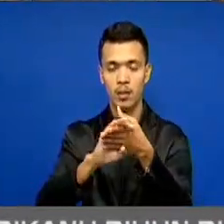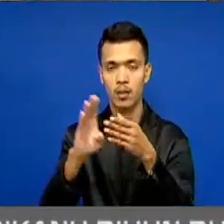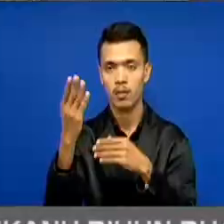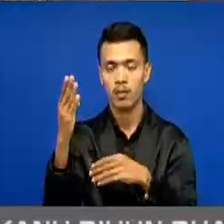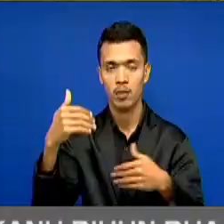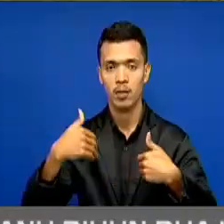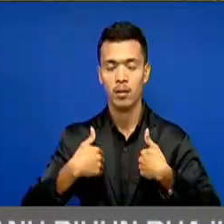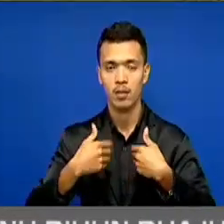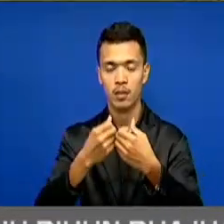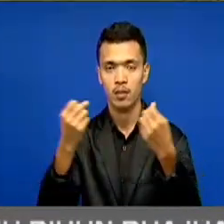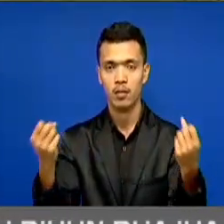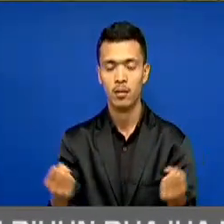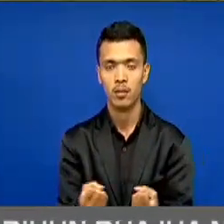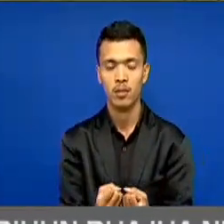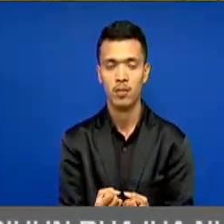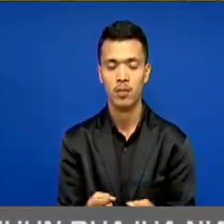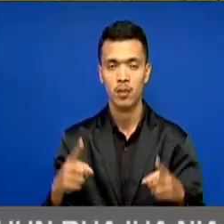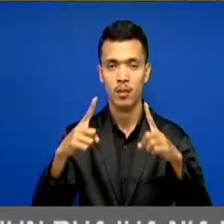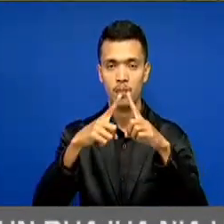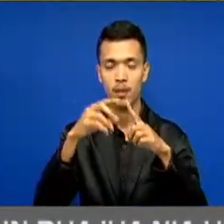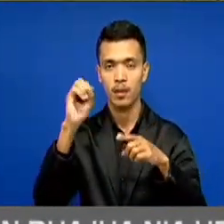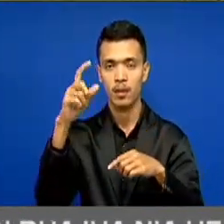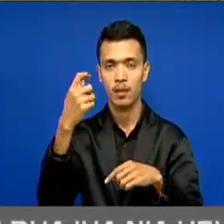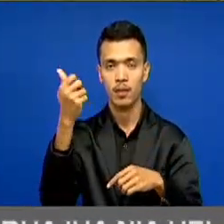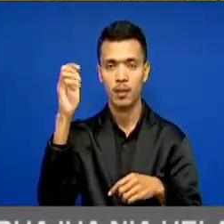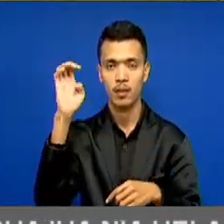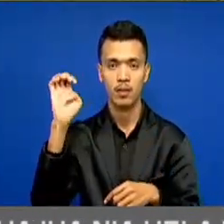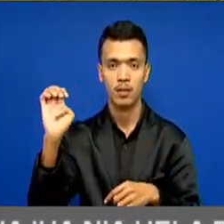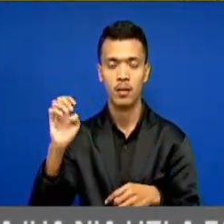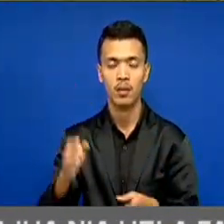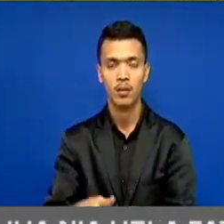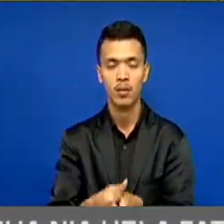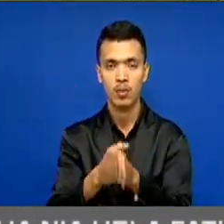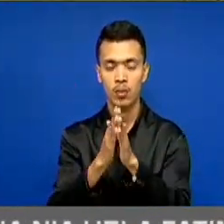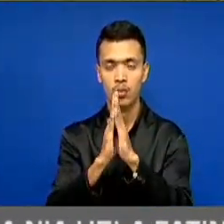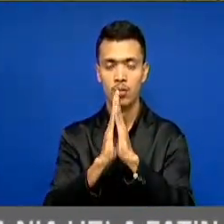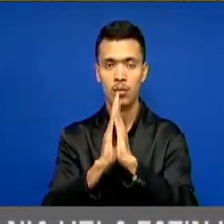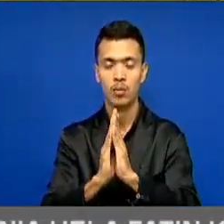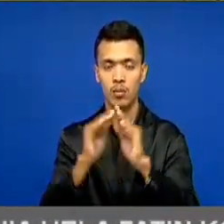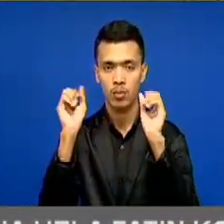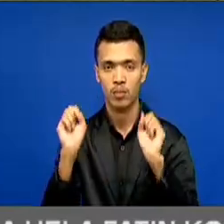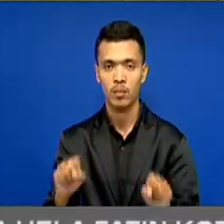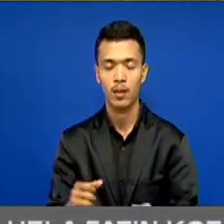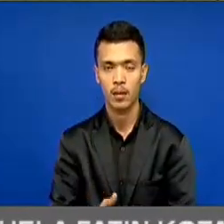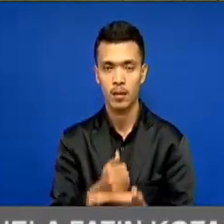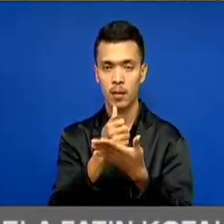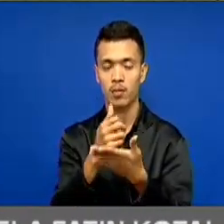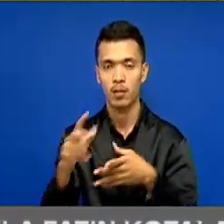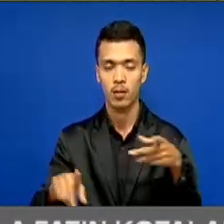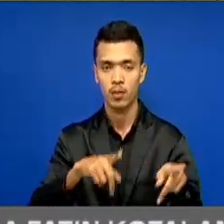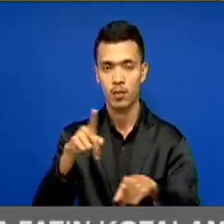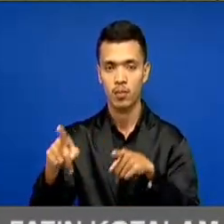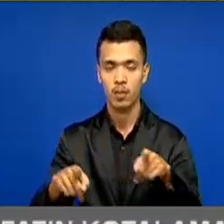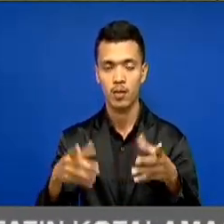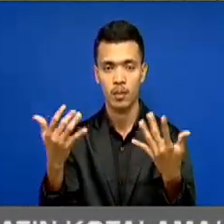suku Gugleur ba estai hau husu atu bele facilita comunidade Sira ne bema koras